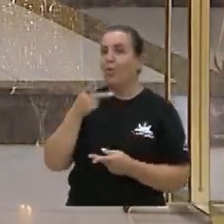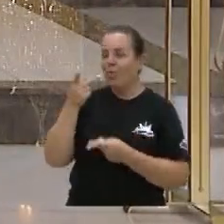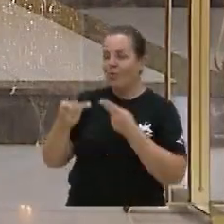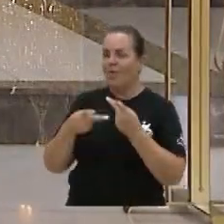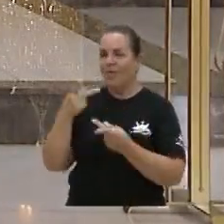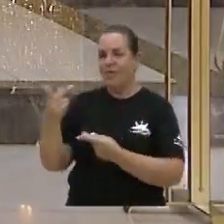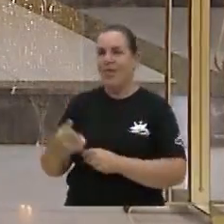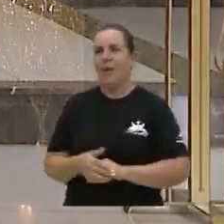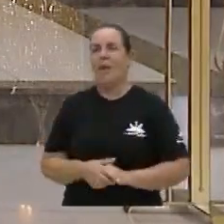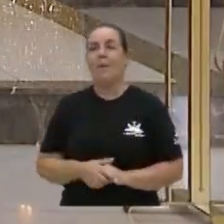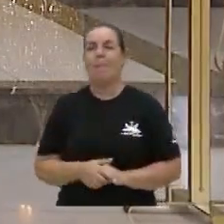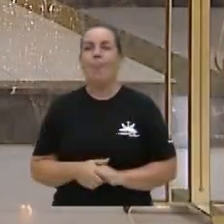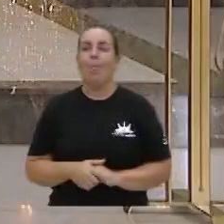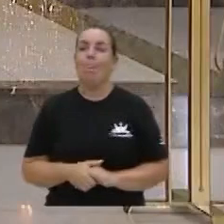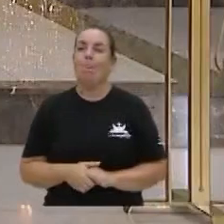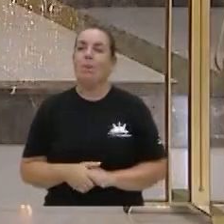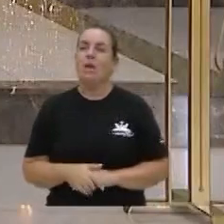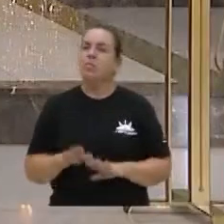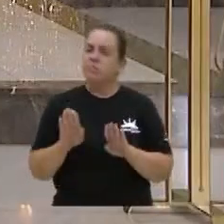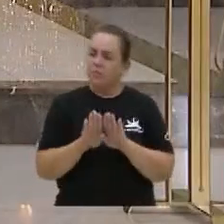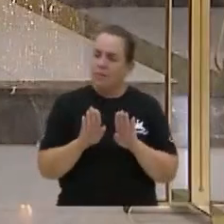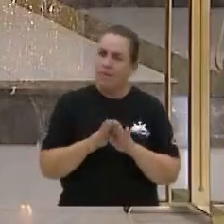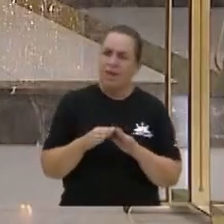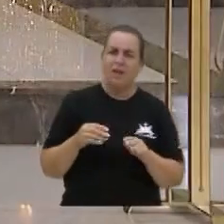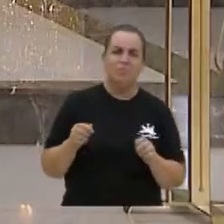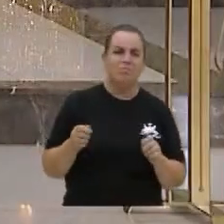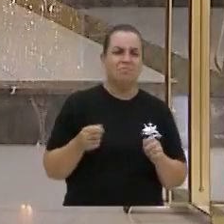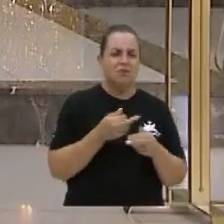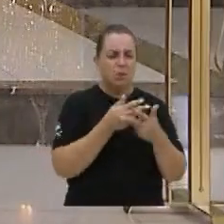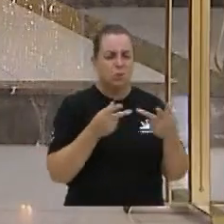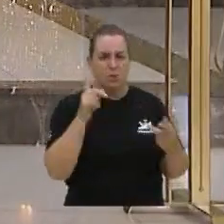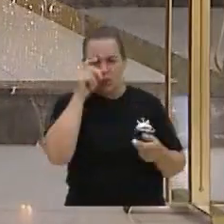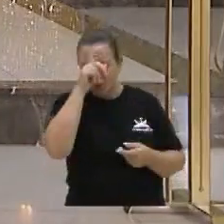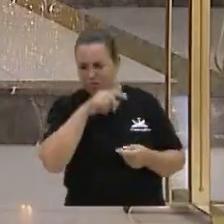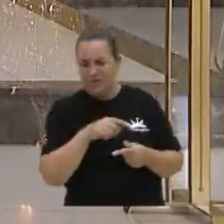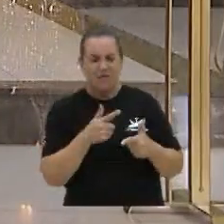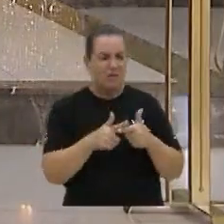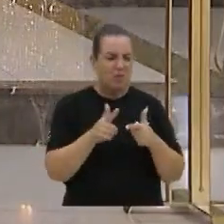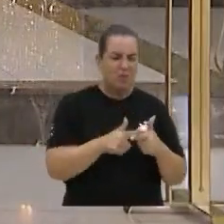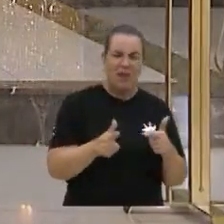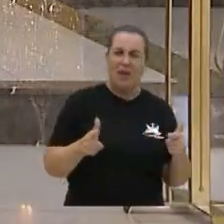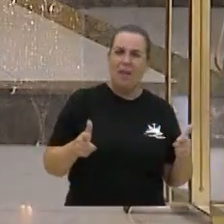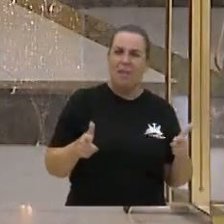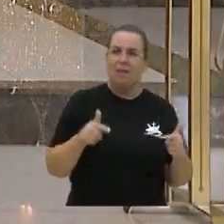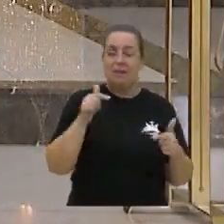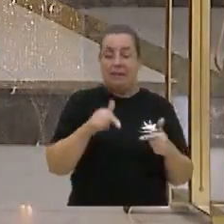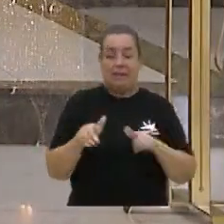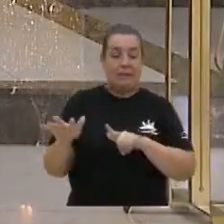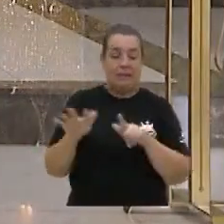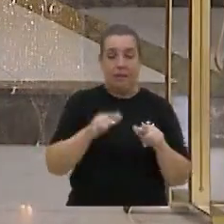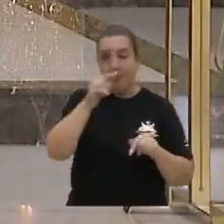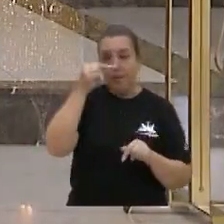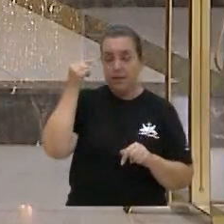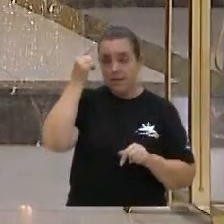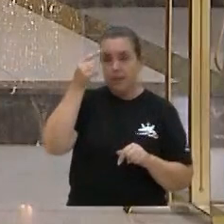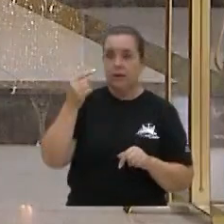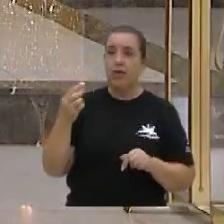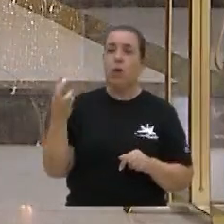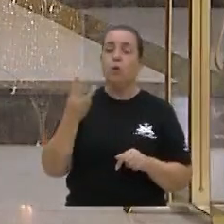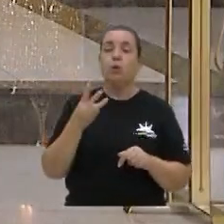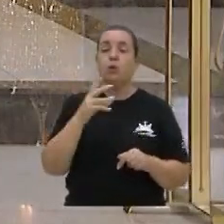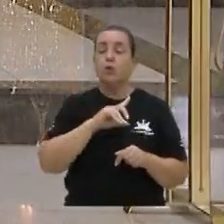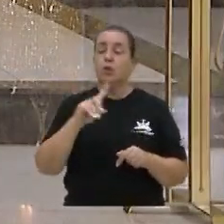ou mesmo as situações difíceis que possa estar vivendo. durante essa Semana Santa nutrido